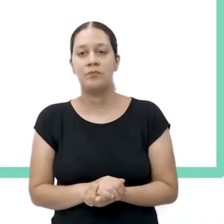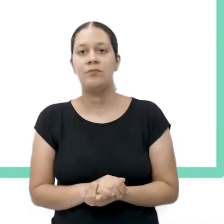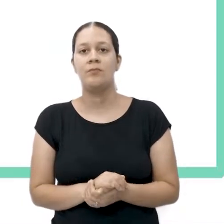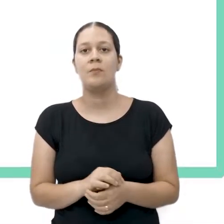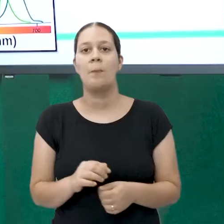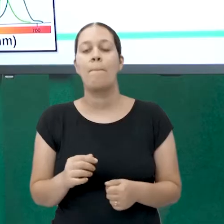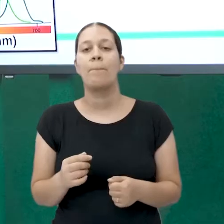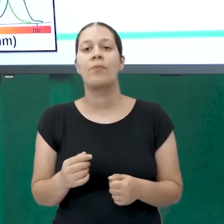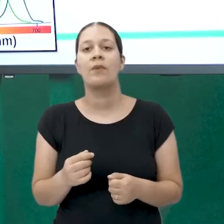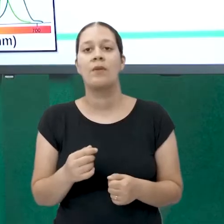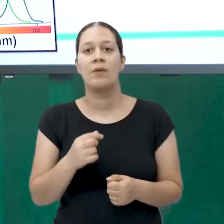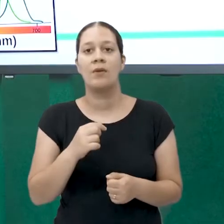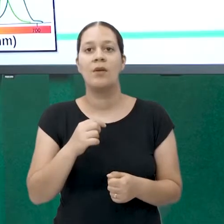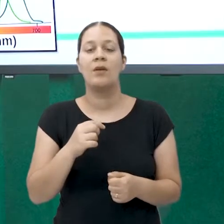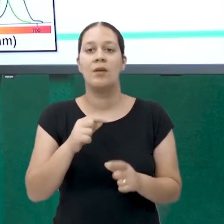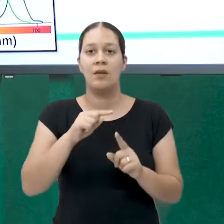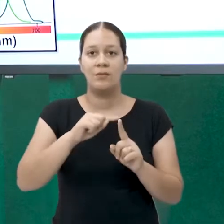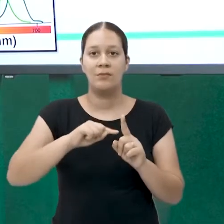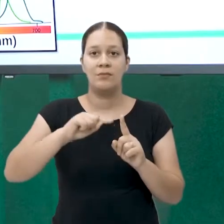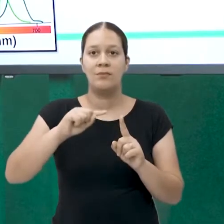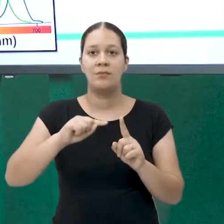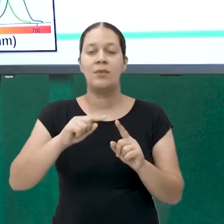absorvido. Tá? Isso aqui